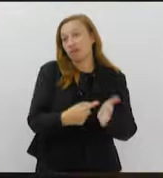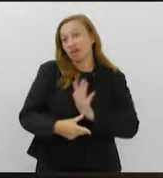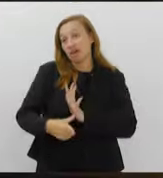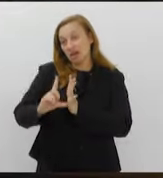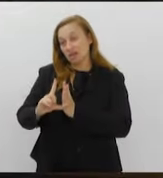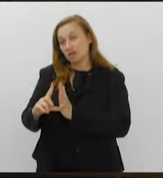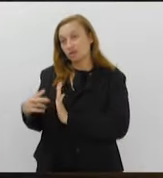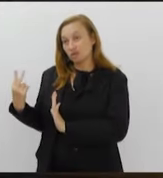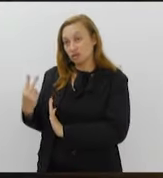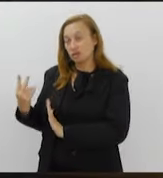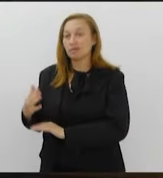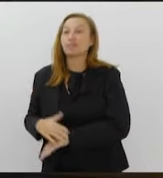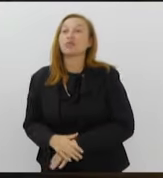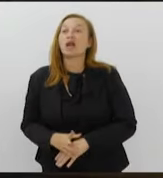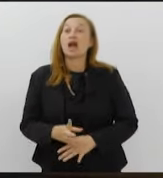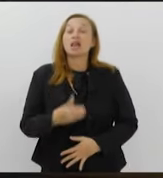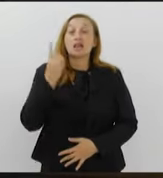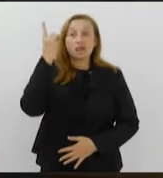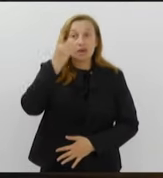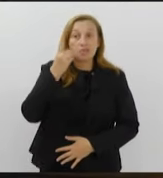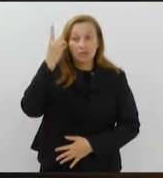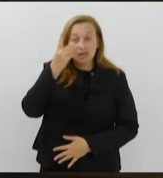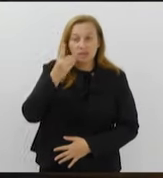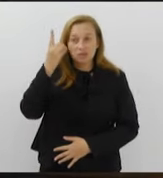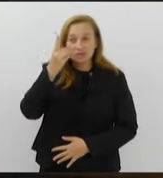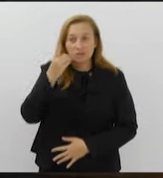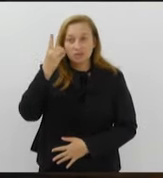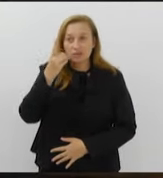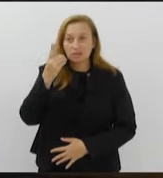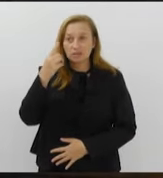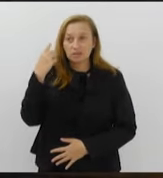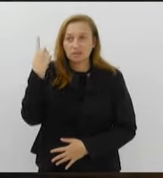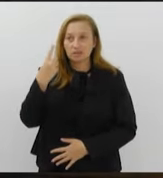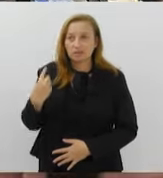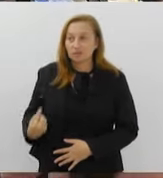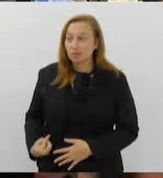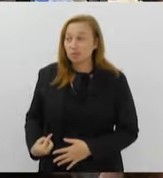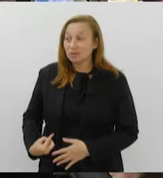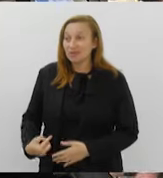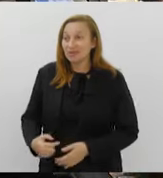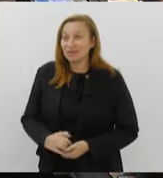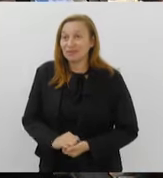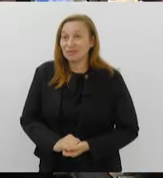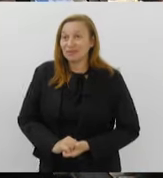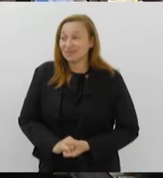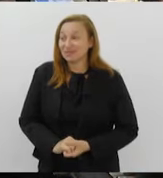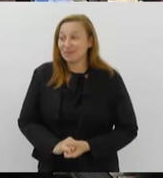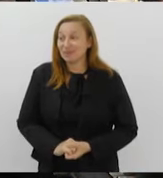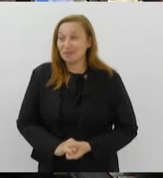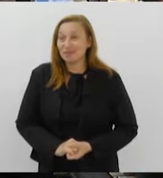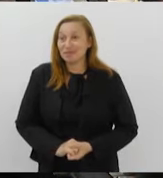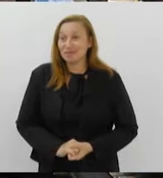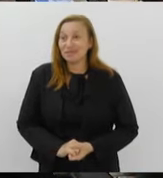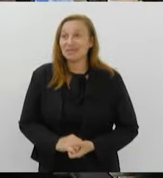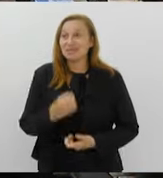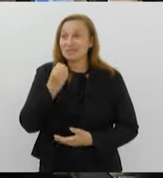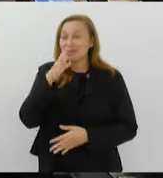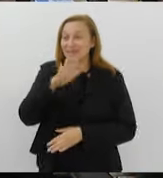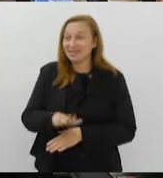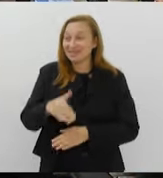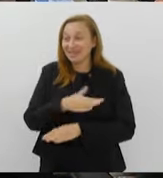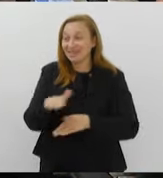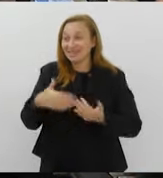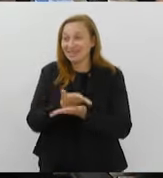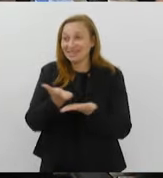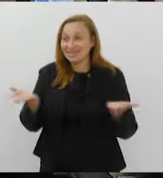Nosso nobre deputado, deputado Dani Balbi, por gentileza. Boa tarde a todas e todos.